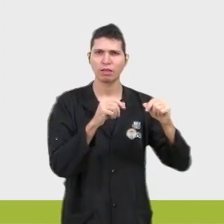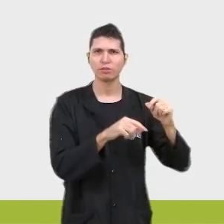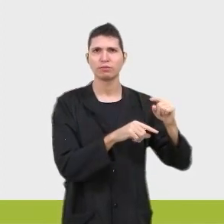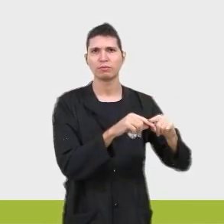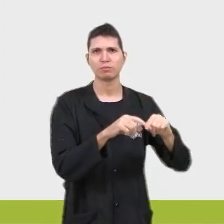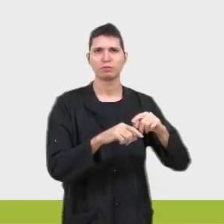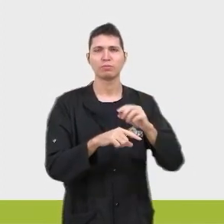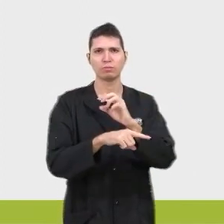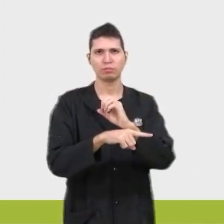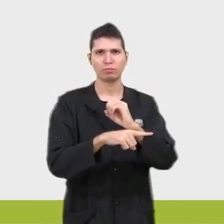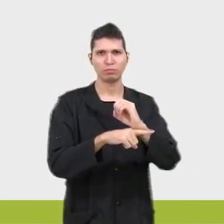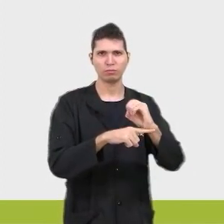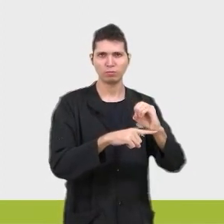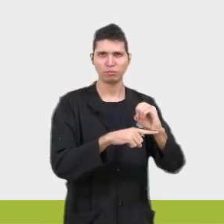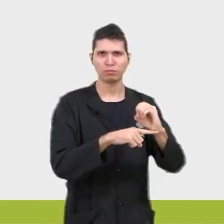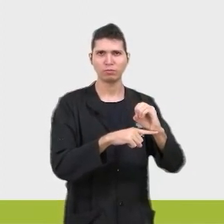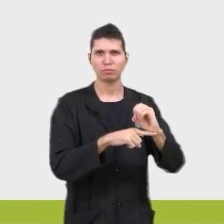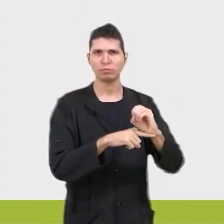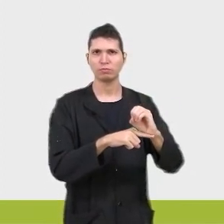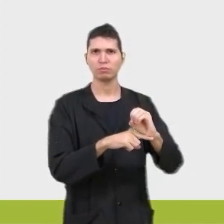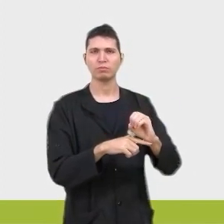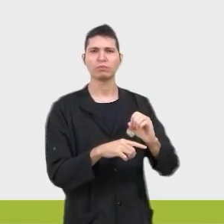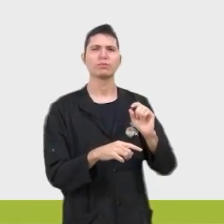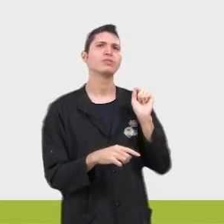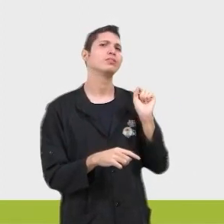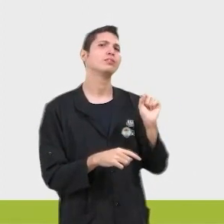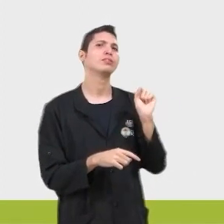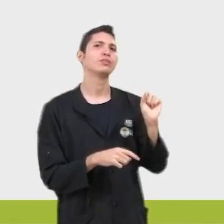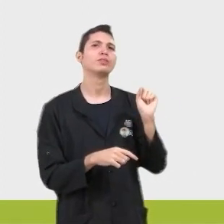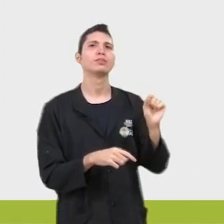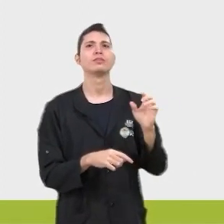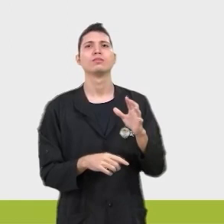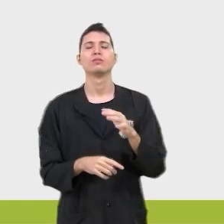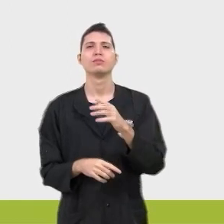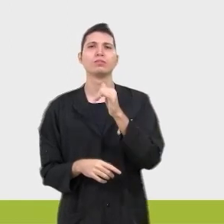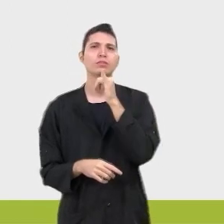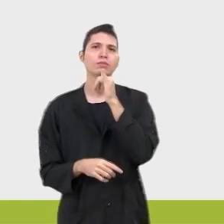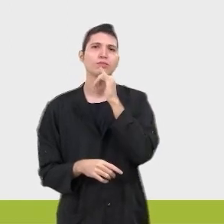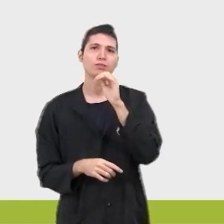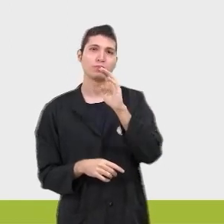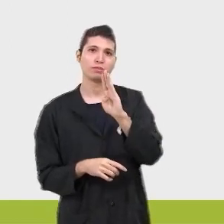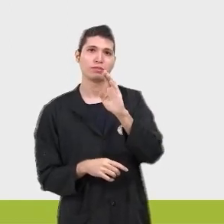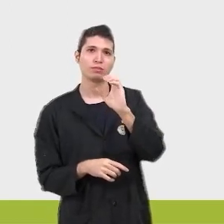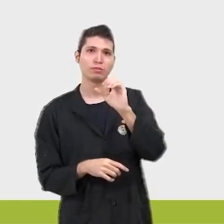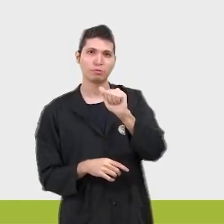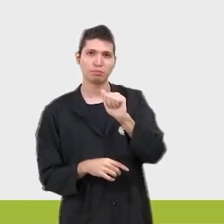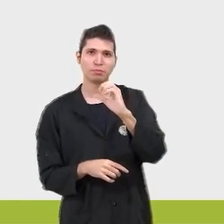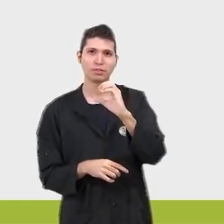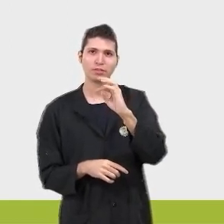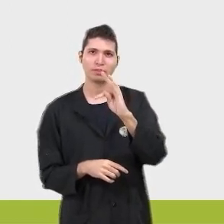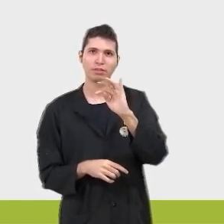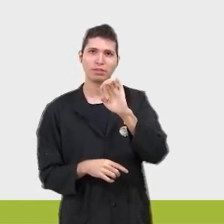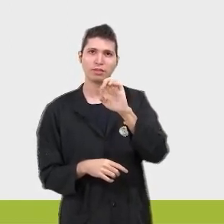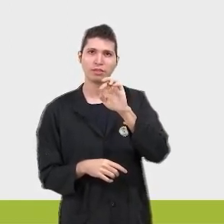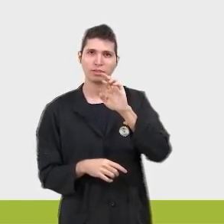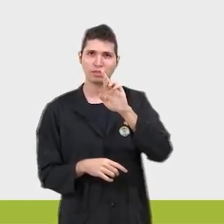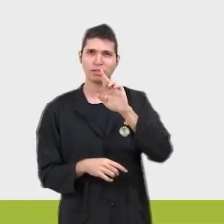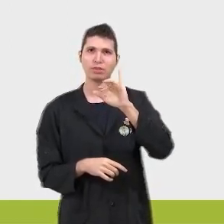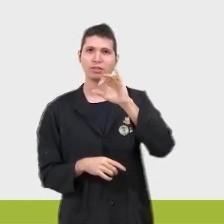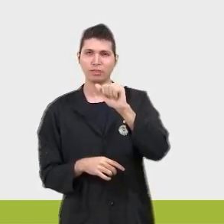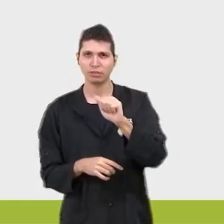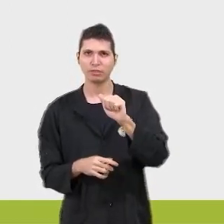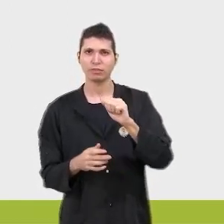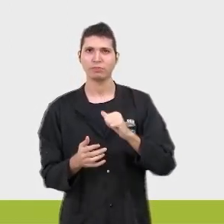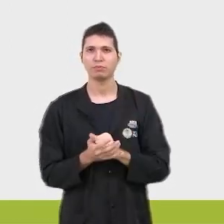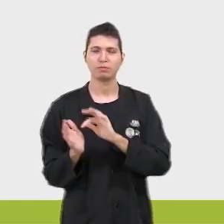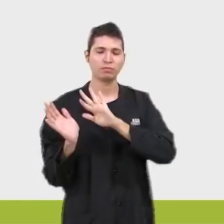faz decomposição da matéria orgânica são bactérias e fungos. Estabelecem a base da cadeia alimentar